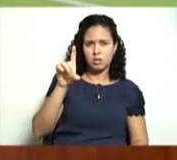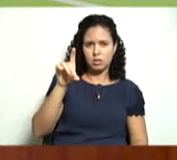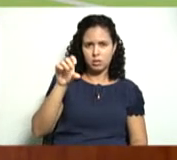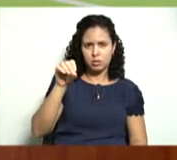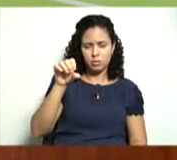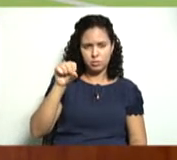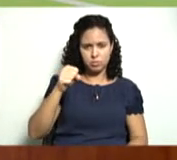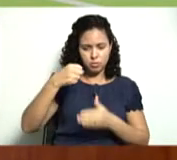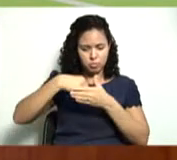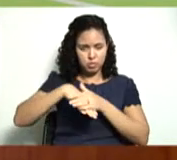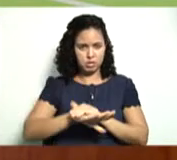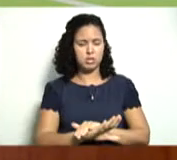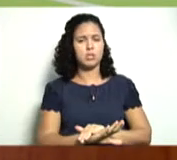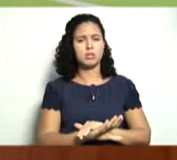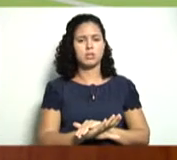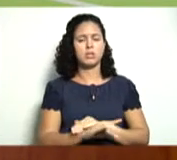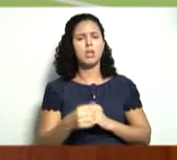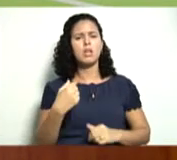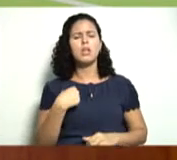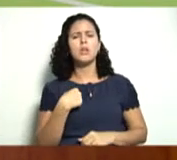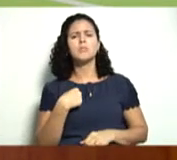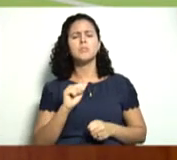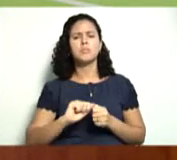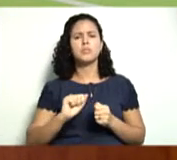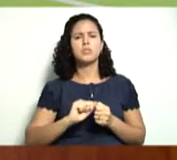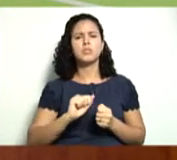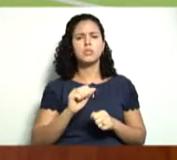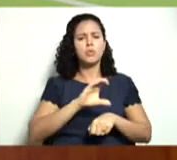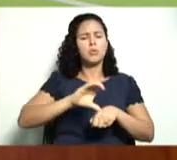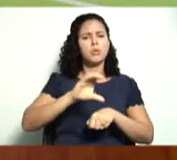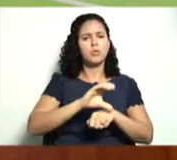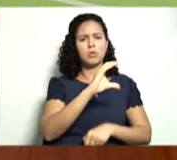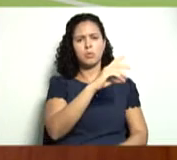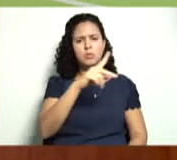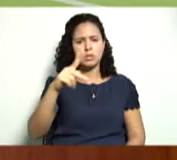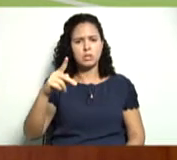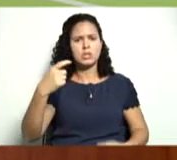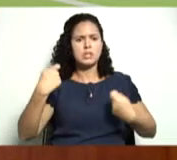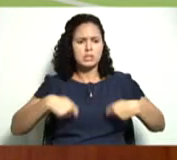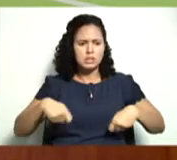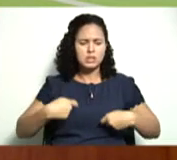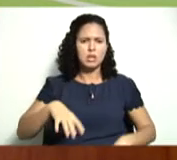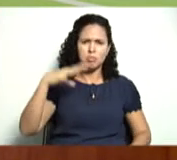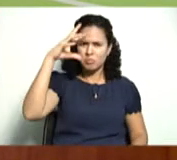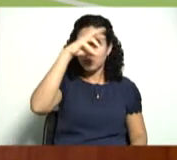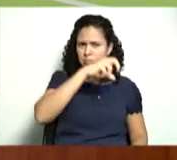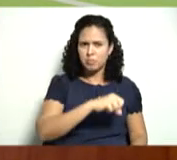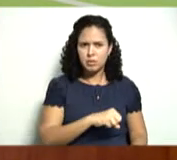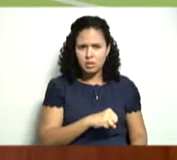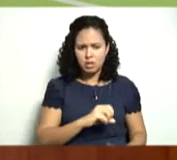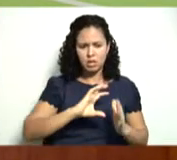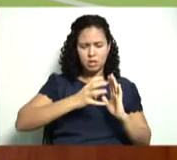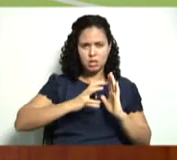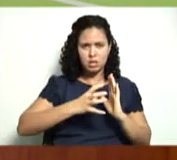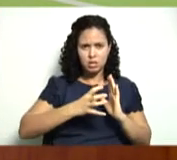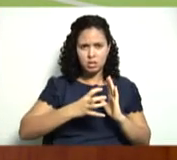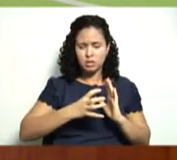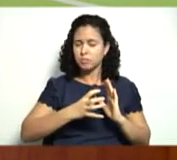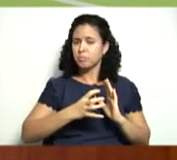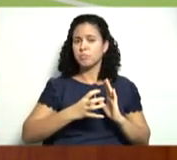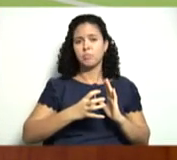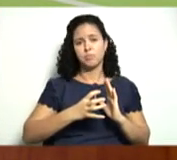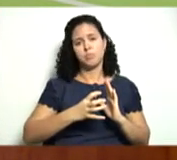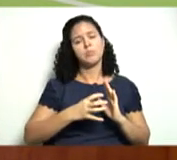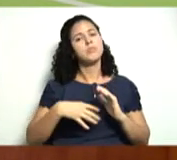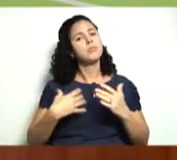fica se perguntando a estou fazendo curso de cooperativismo porque eu tenho que aprender sobre bancos mas quando a gente tem cooperativas e